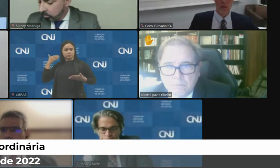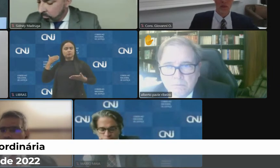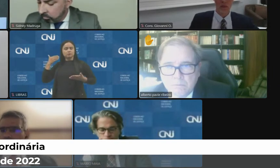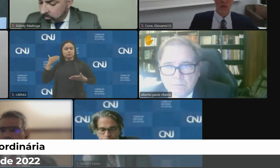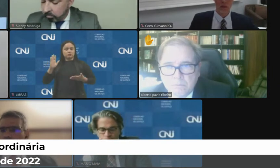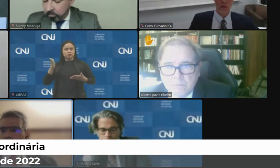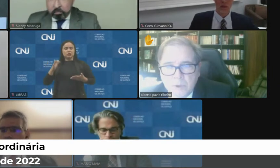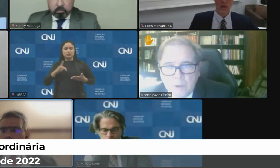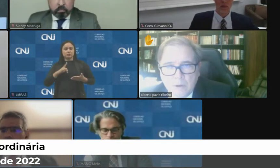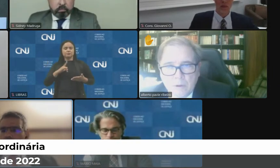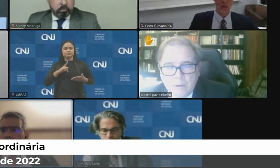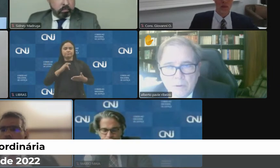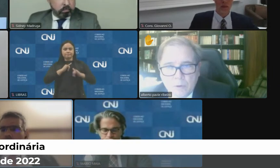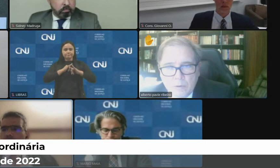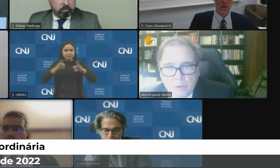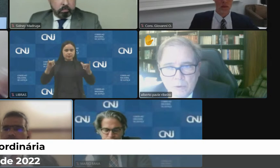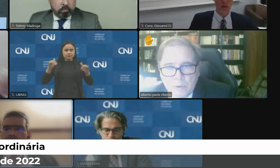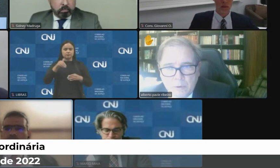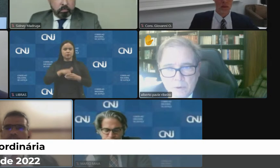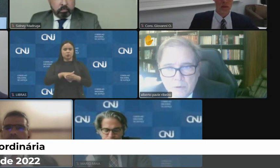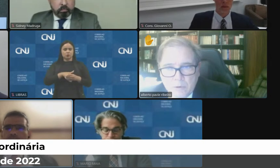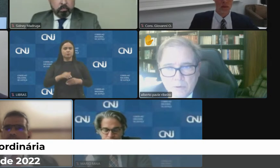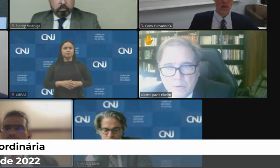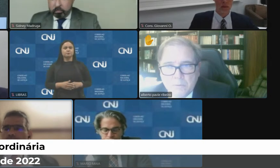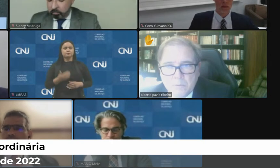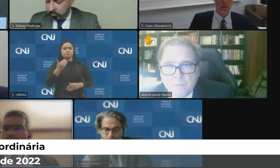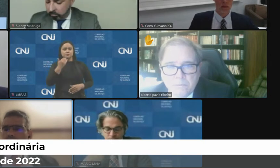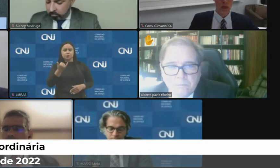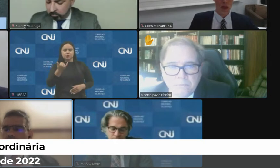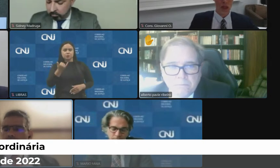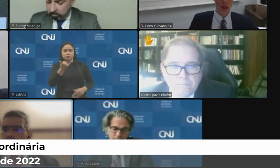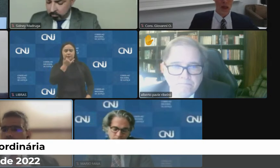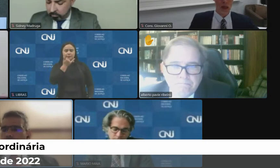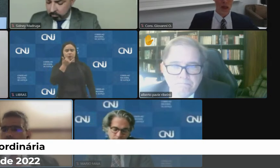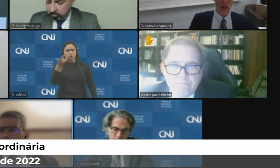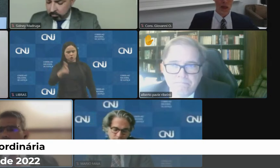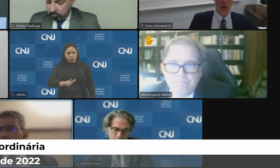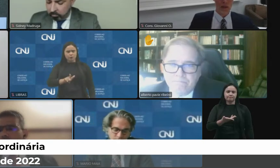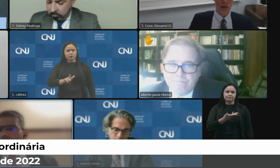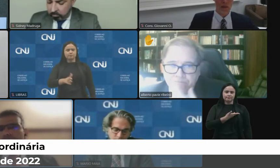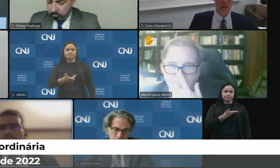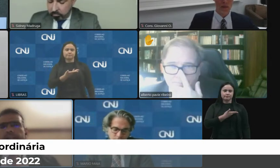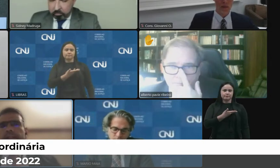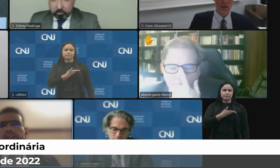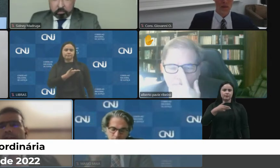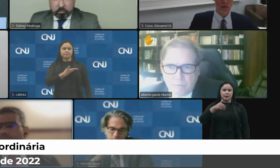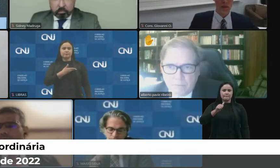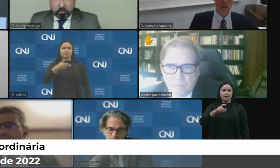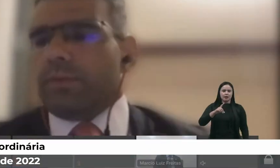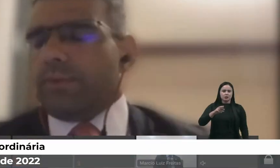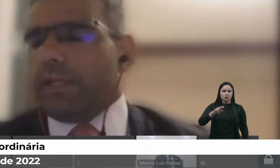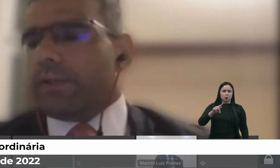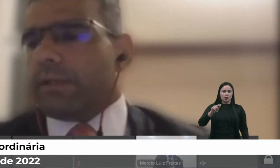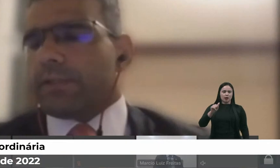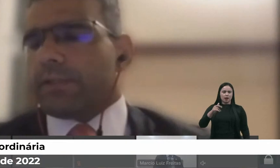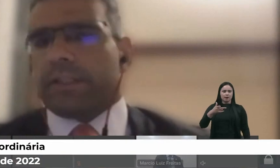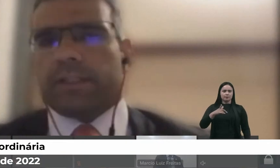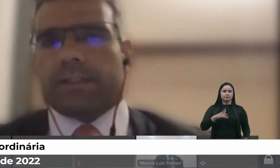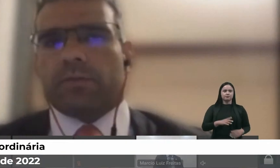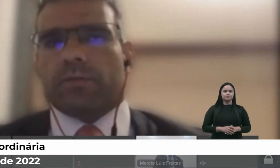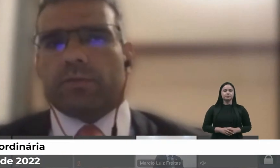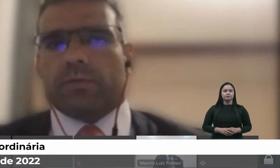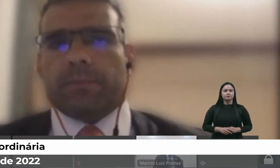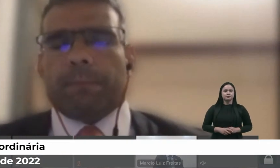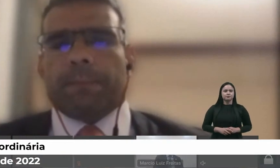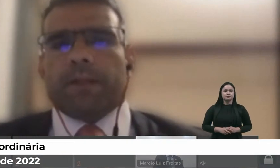tinham lançado o voto. E pedindo vênia mais uma vez ao nosso amigo Madruga, presidente, eu me filio aí à